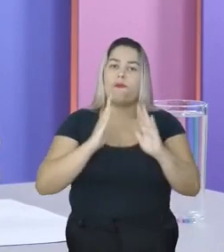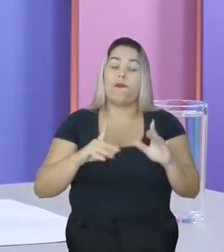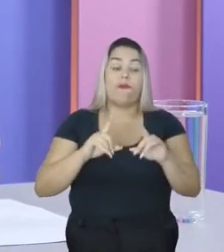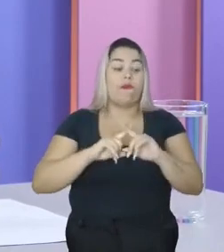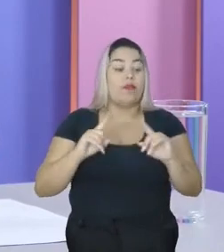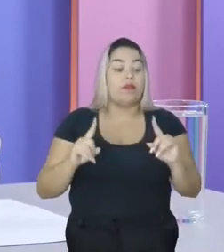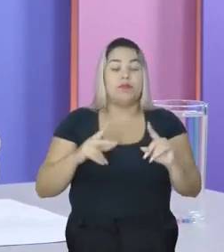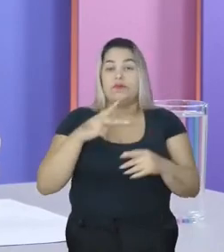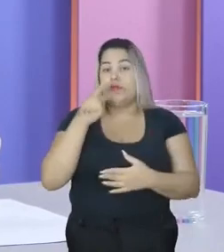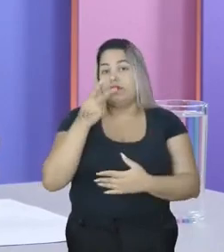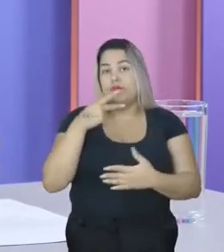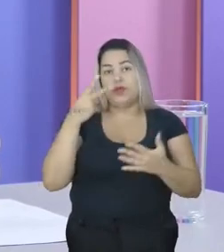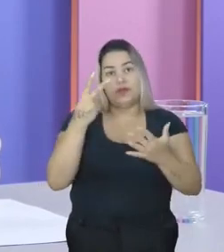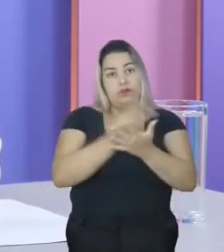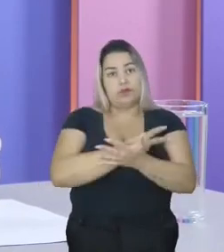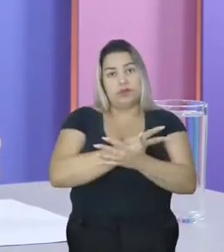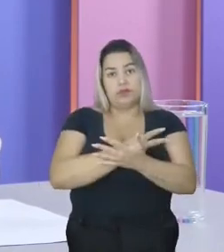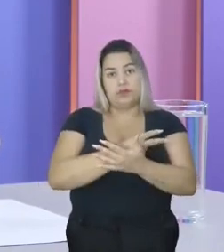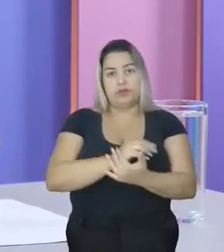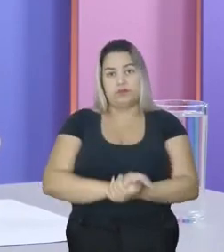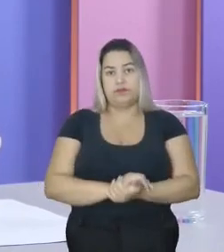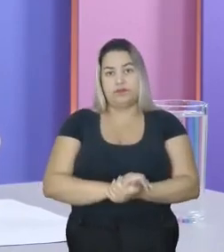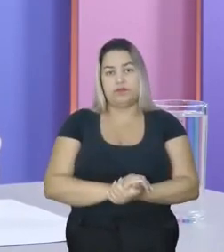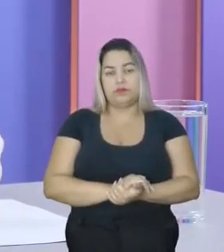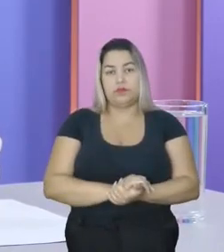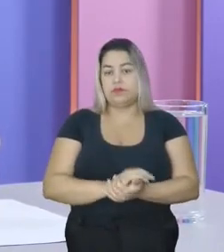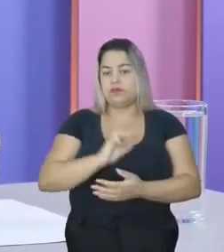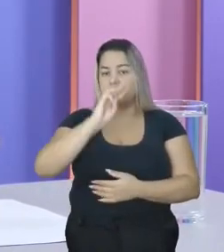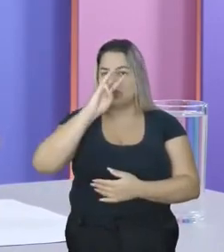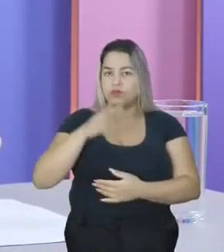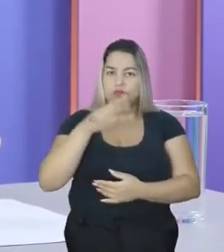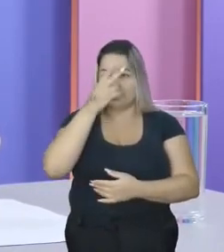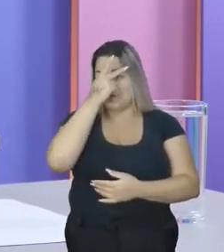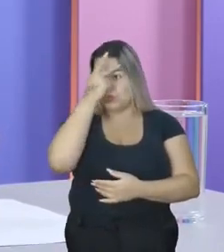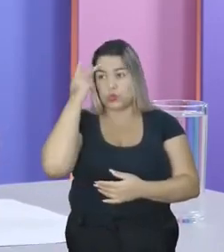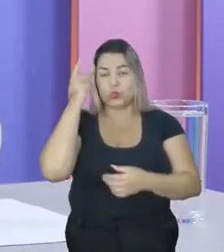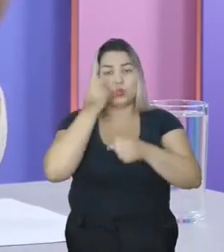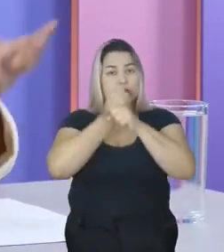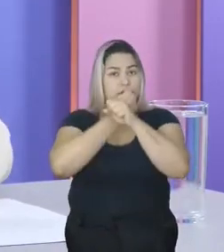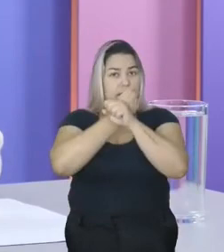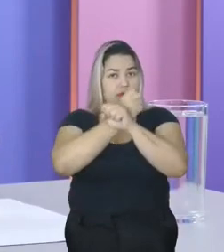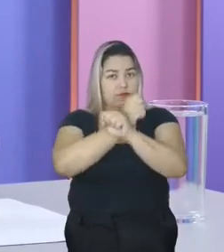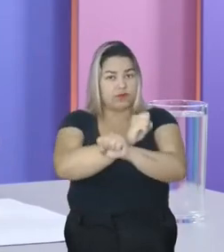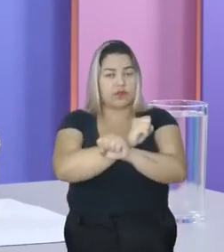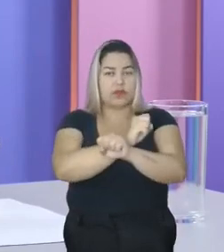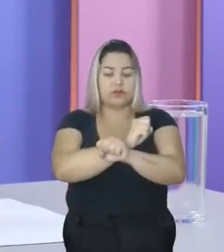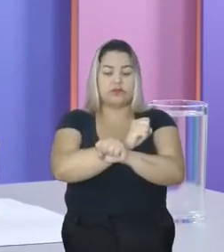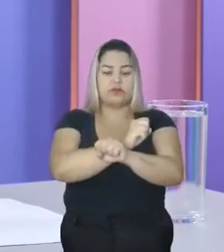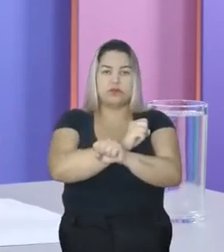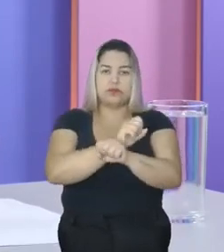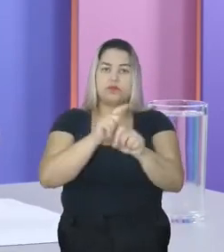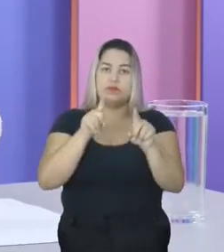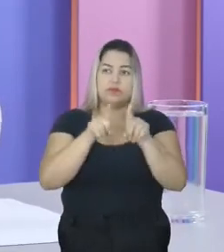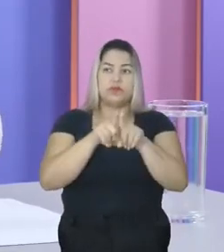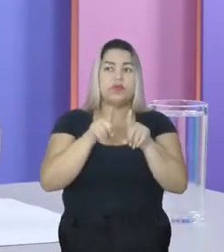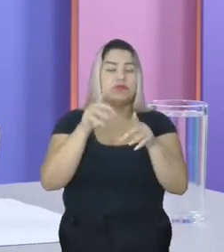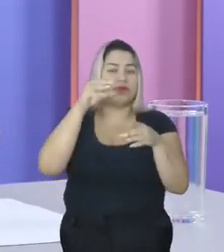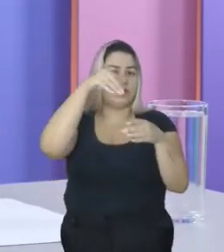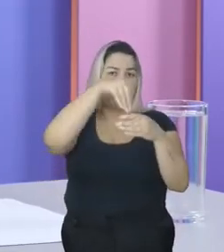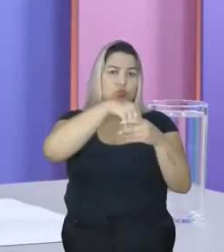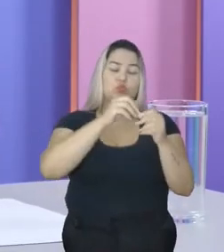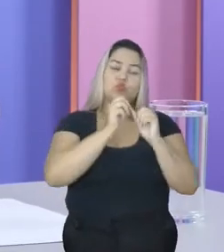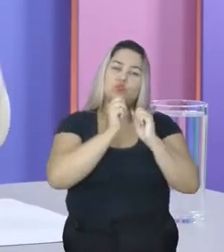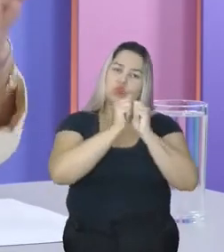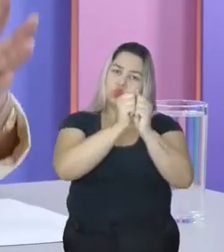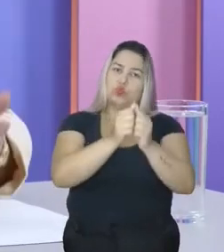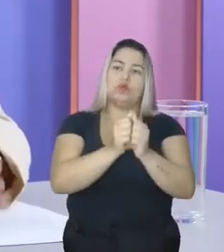não diz o que vai acontecer com esses milhões de pessoas escravizadas e que estavam libertas, porque junto com